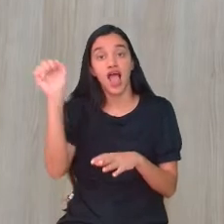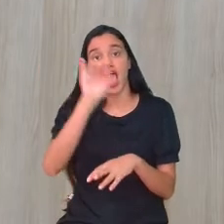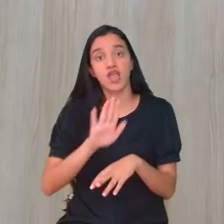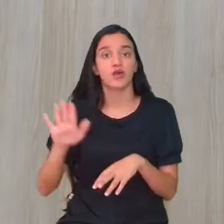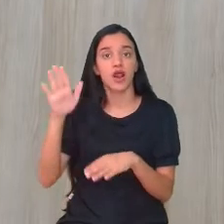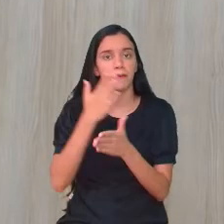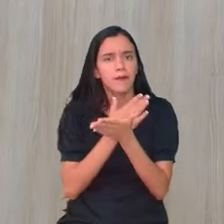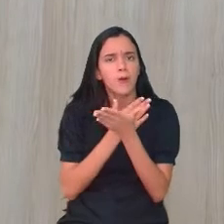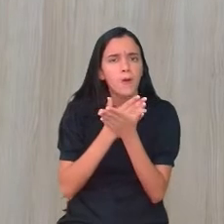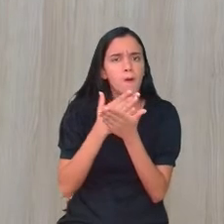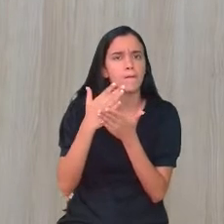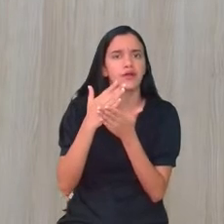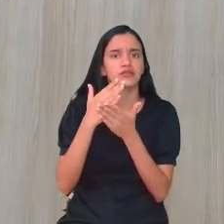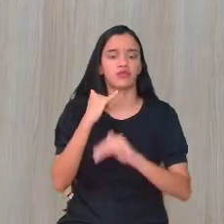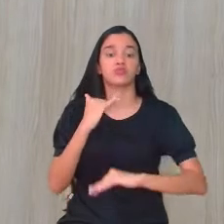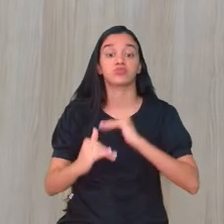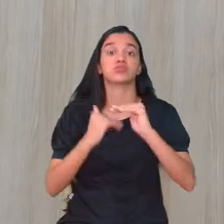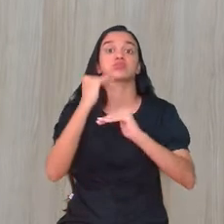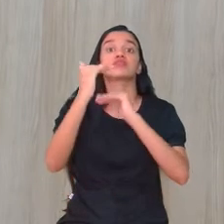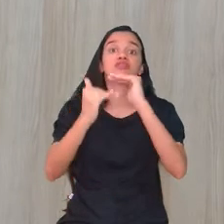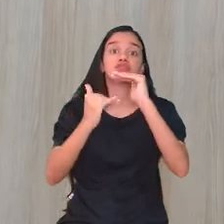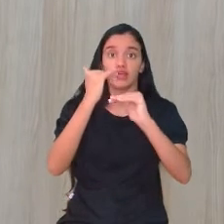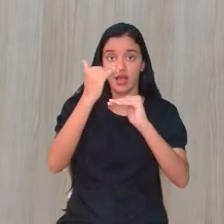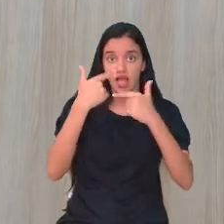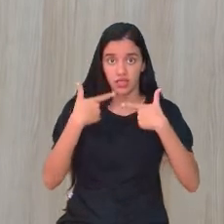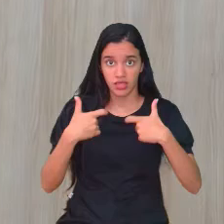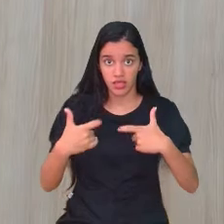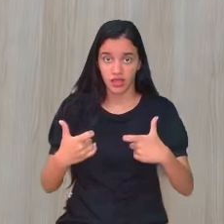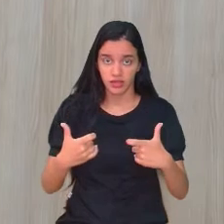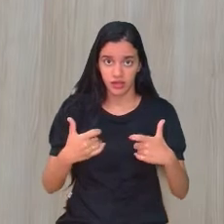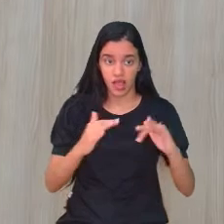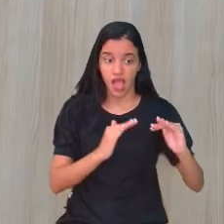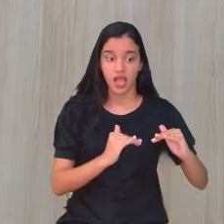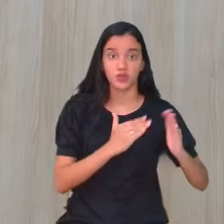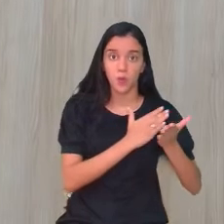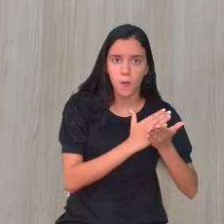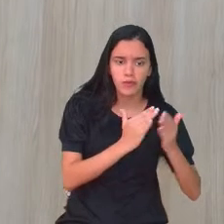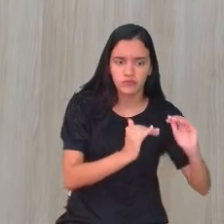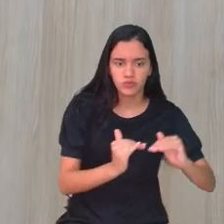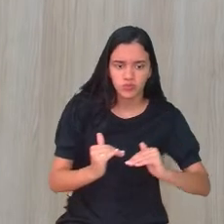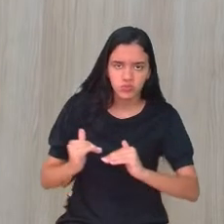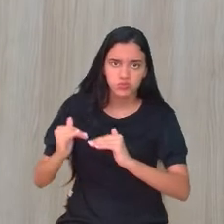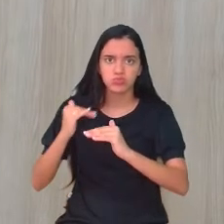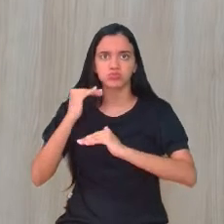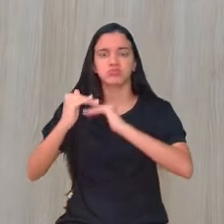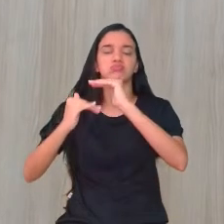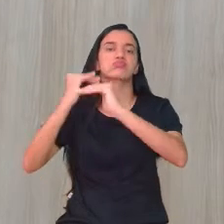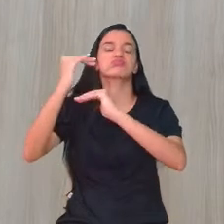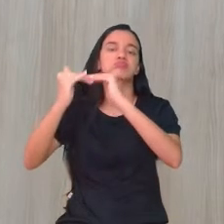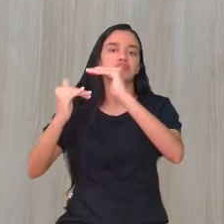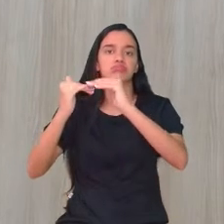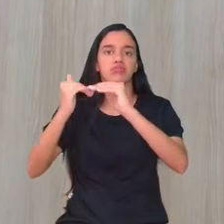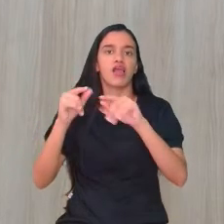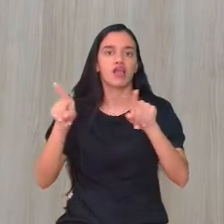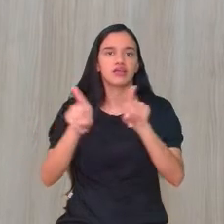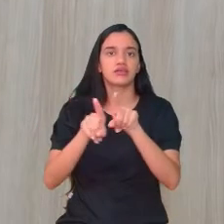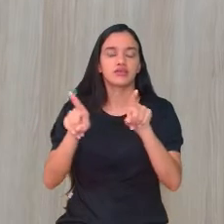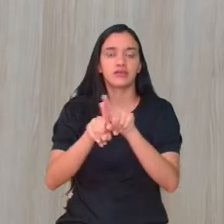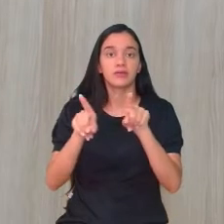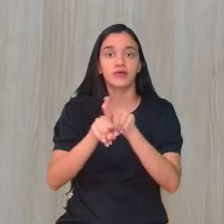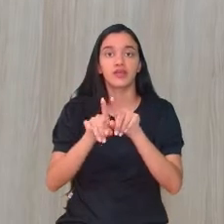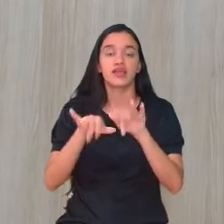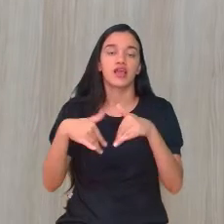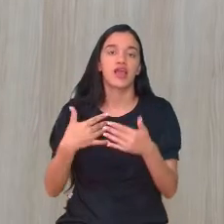ela começa a se reerguer dos escombros da guerra, e estoura, né, a quebra, né, da Bolsa